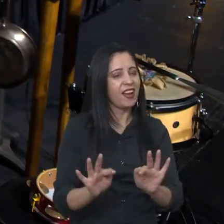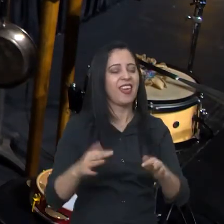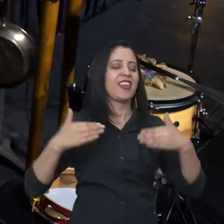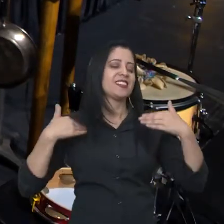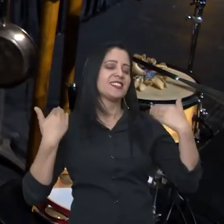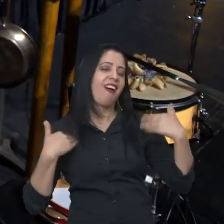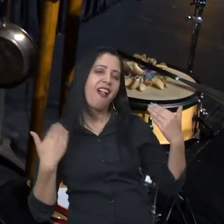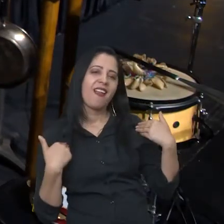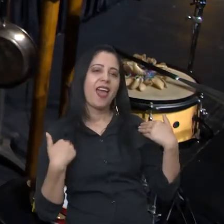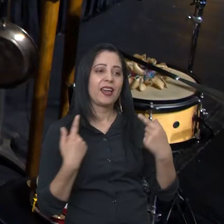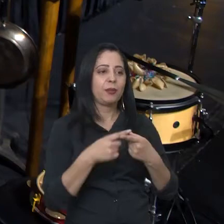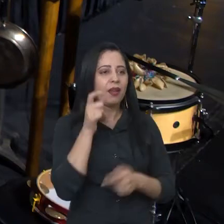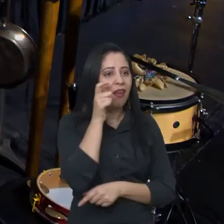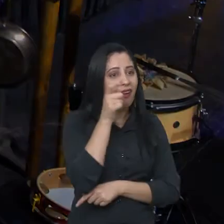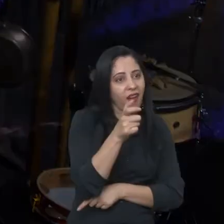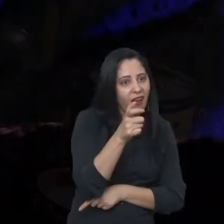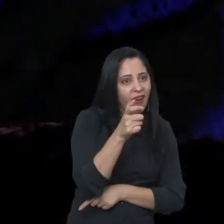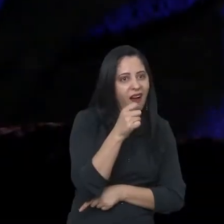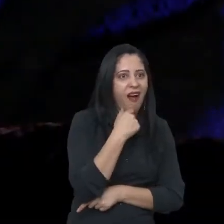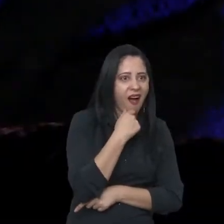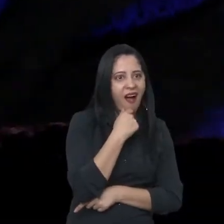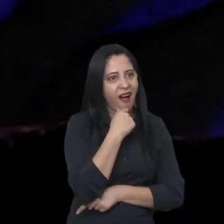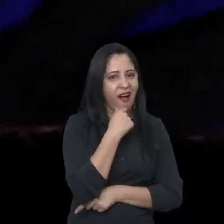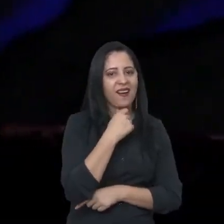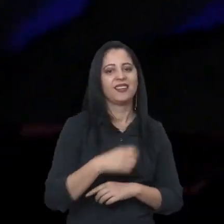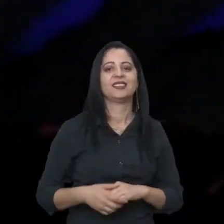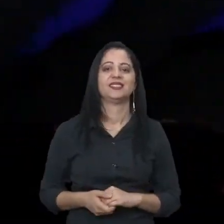ficam alegres quando assistem, né?